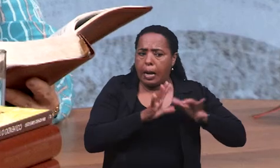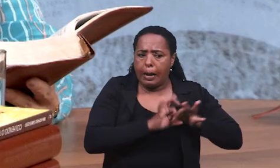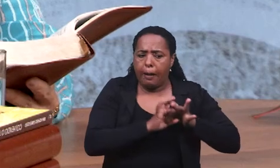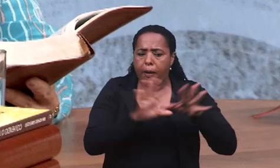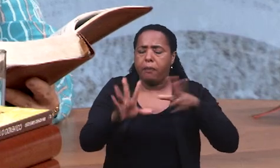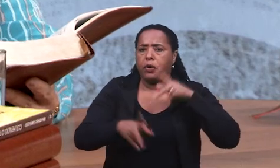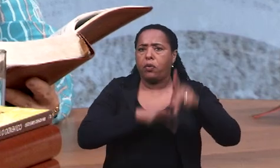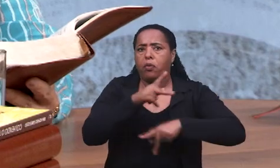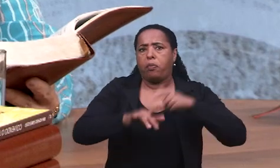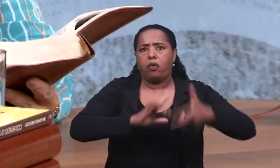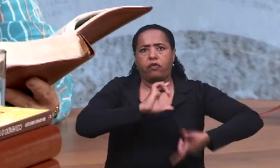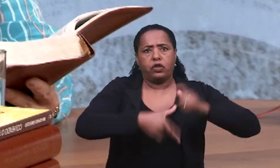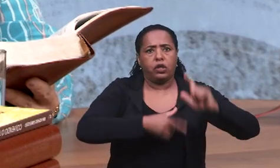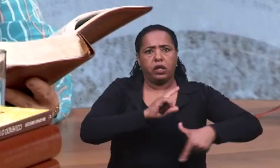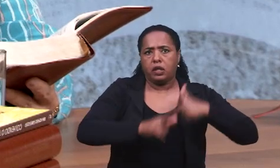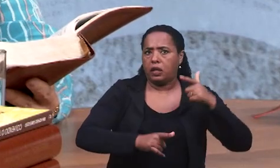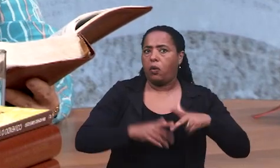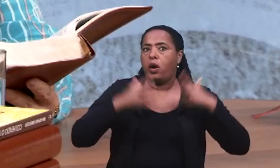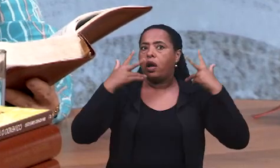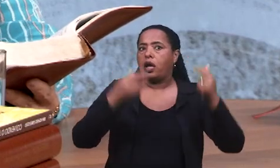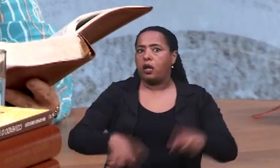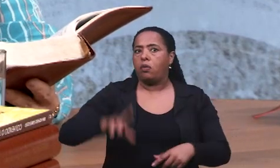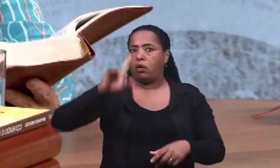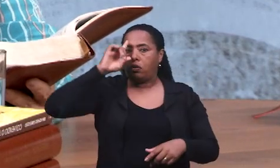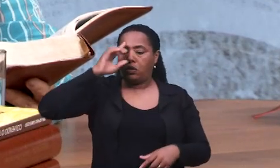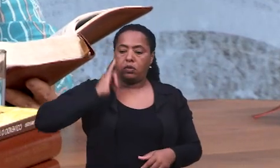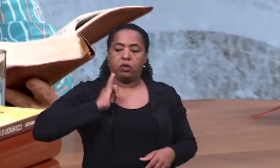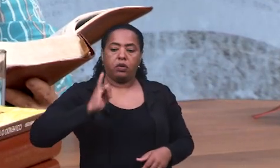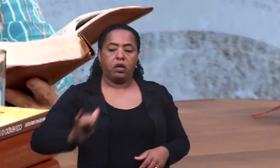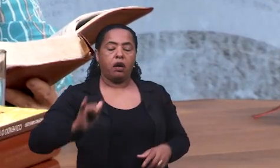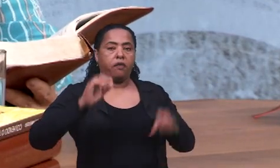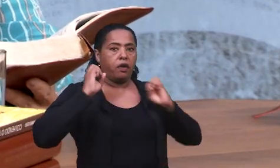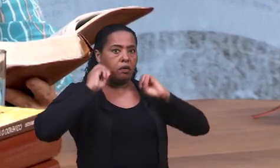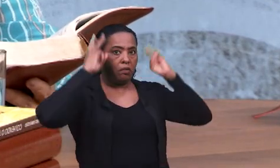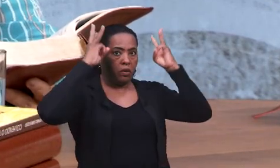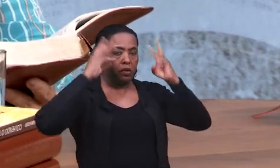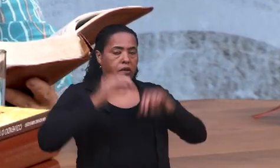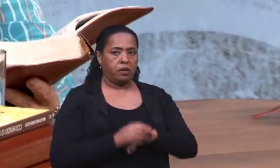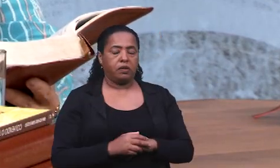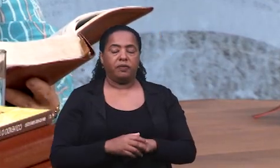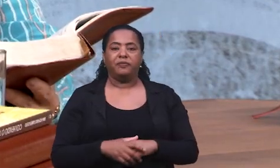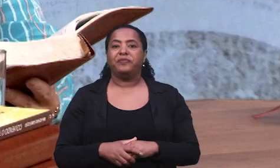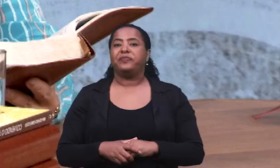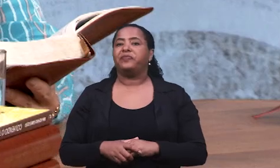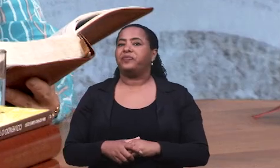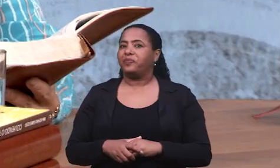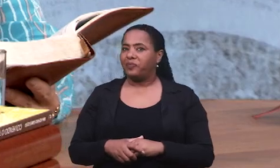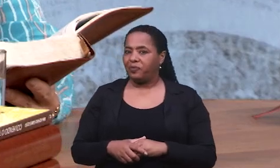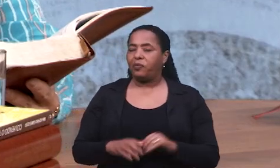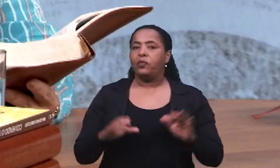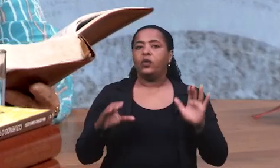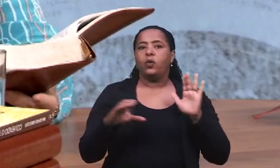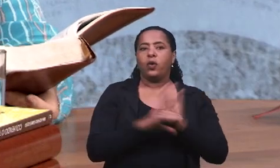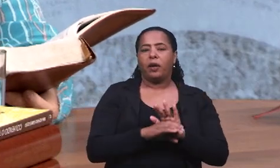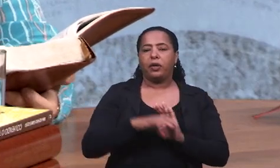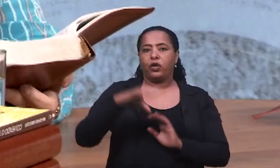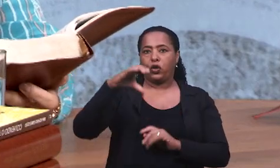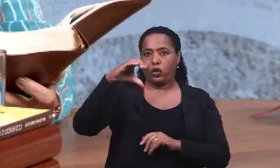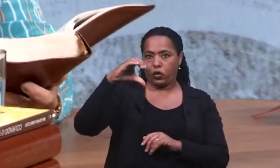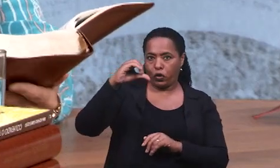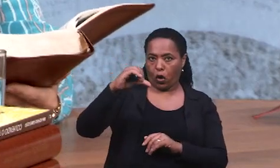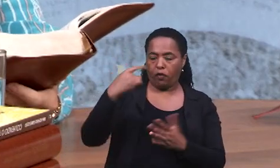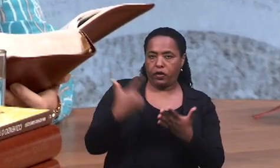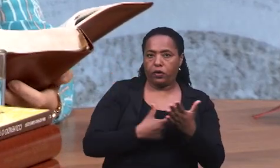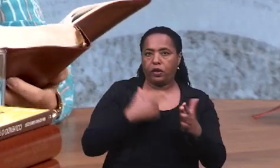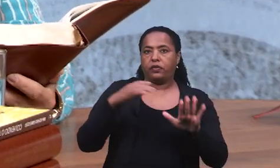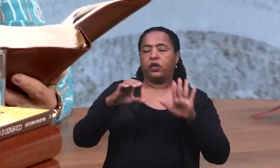Israel, como o Senhor tinha dito por Moisés. Então nós encerramos aqui o capítulo 9 no